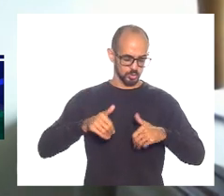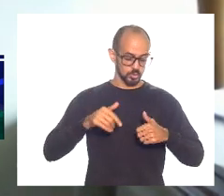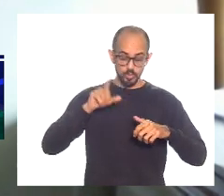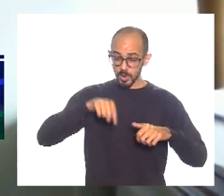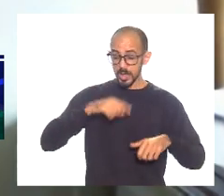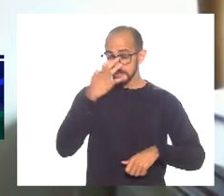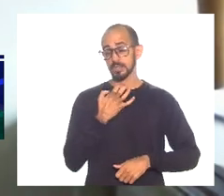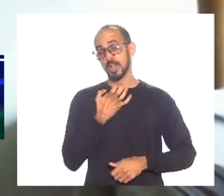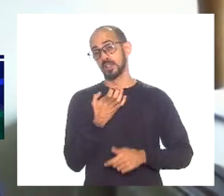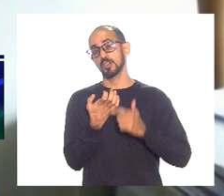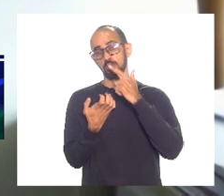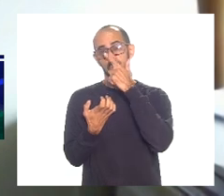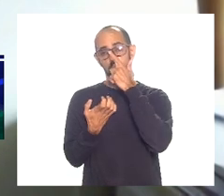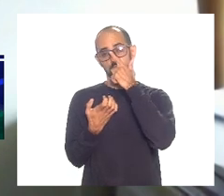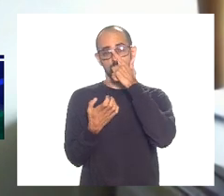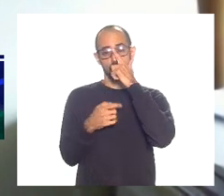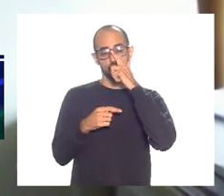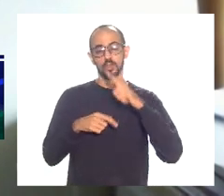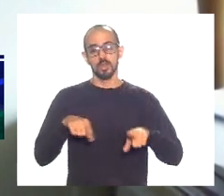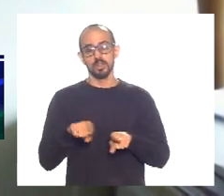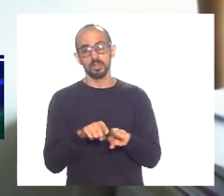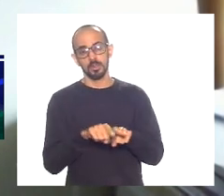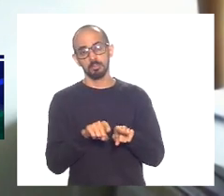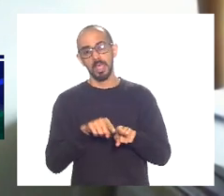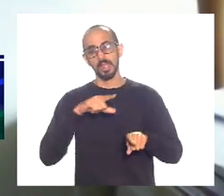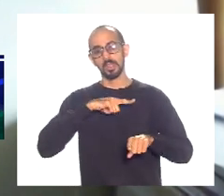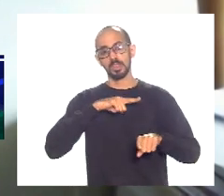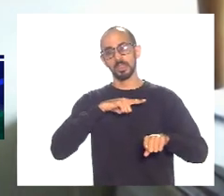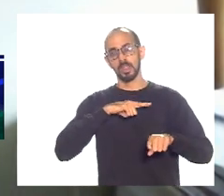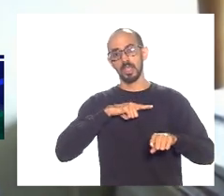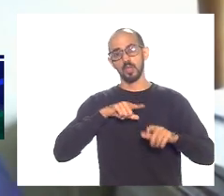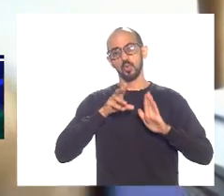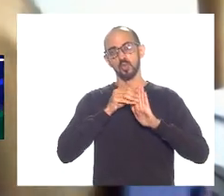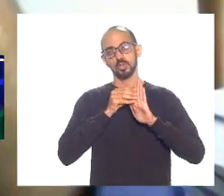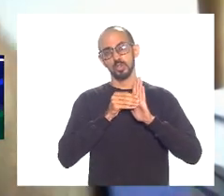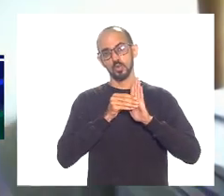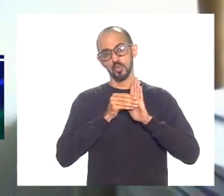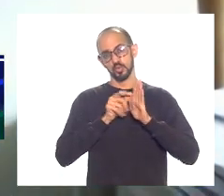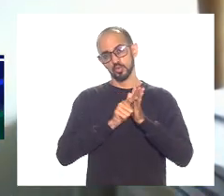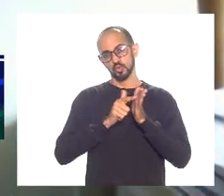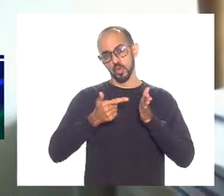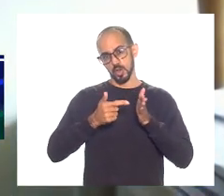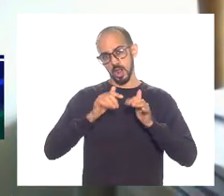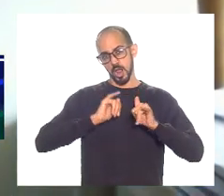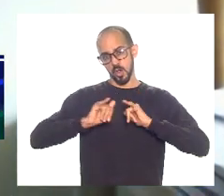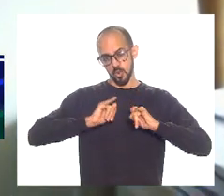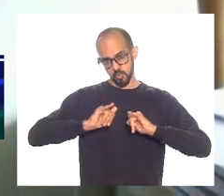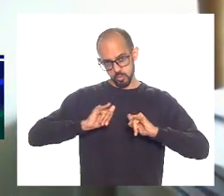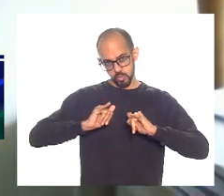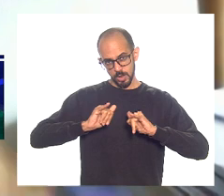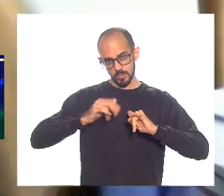seríssima. Aí vem matéria jornalística e diz assim, mas na licitação,